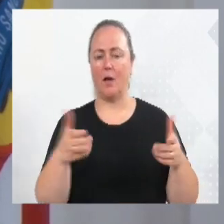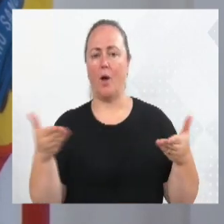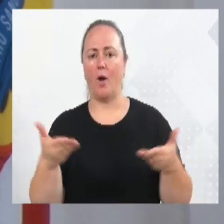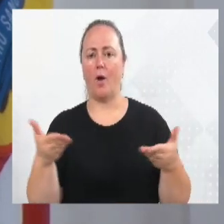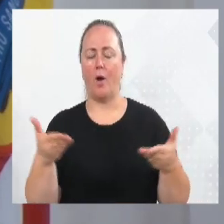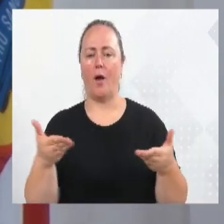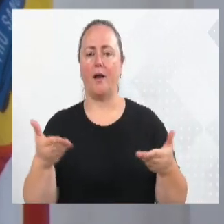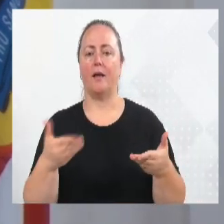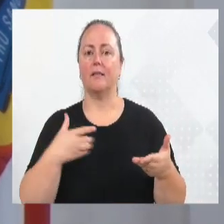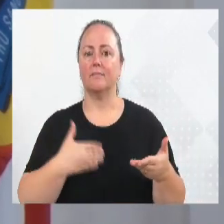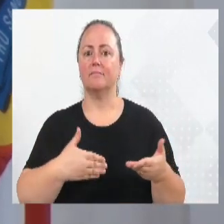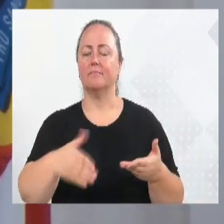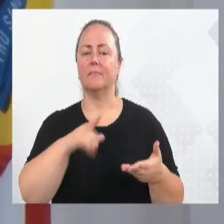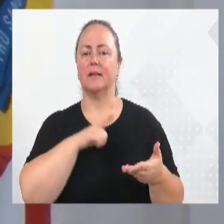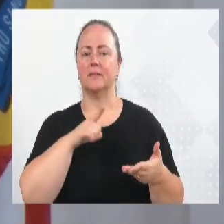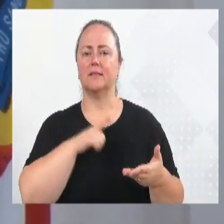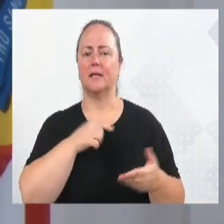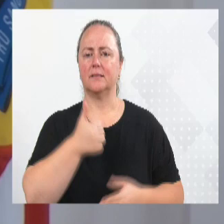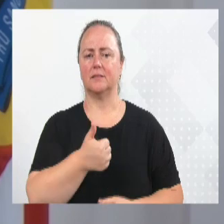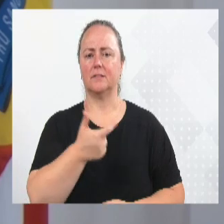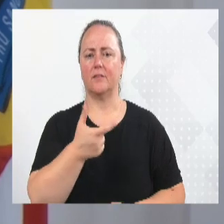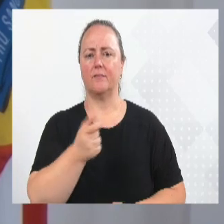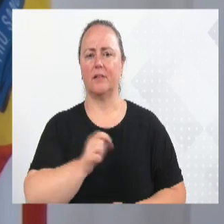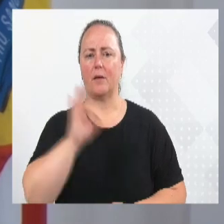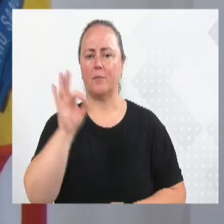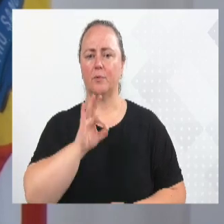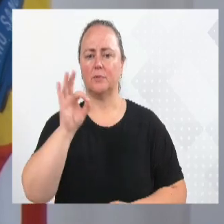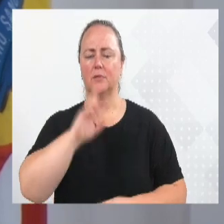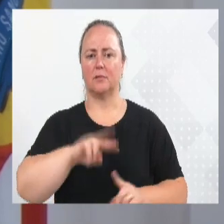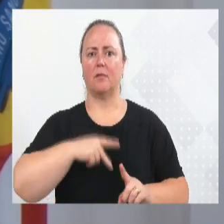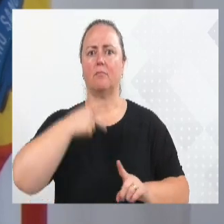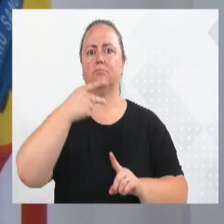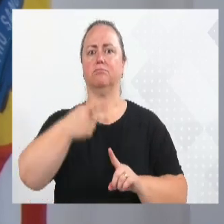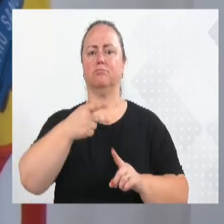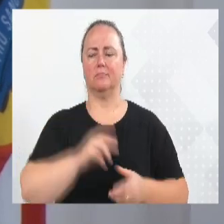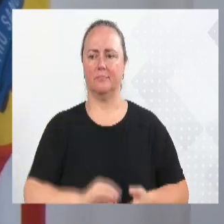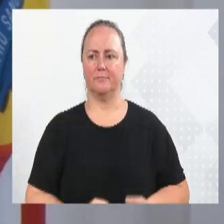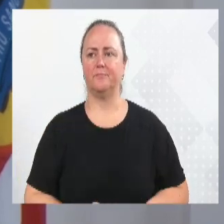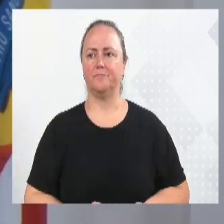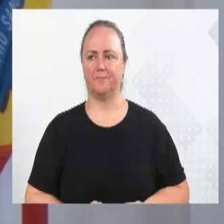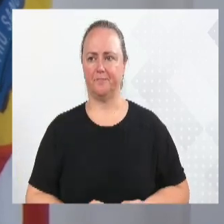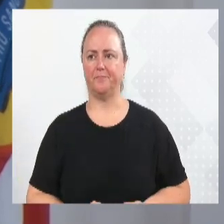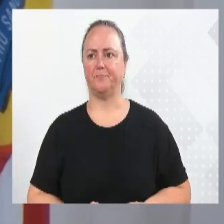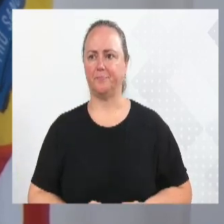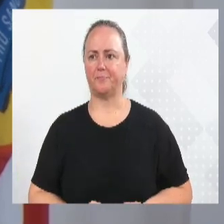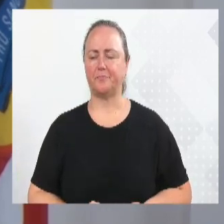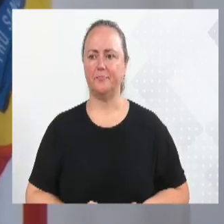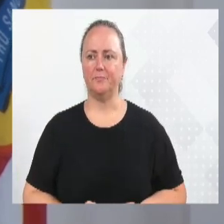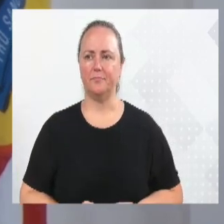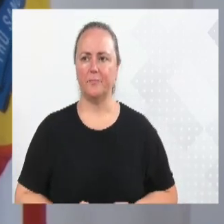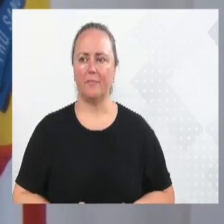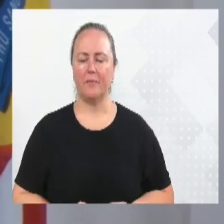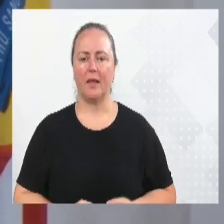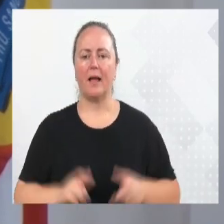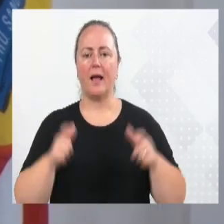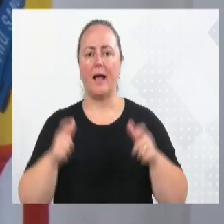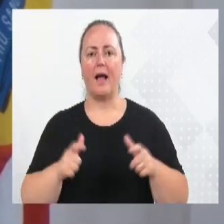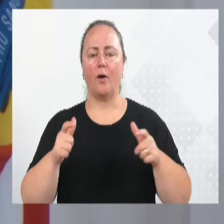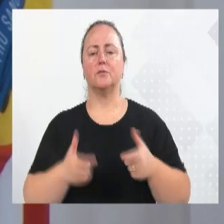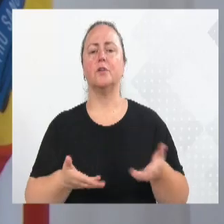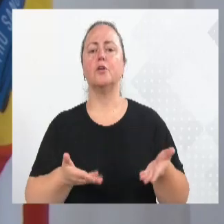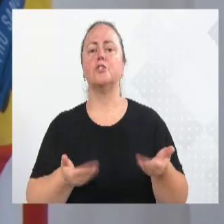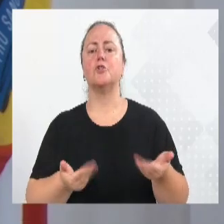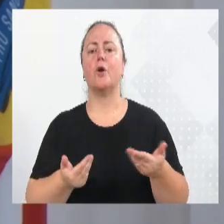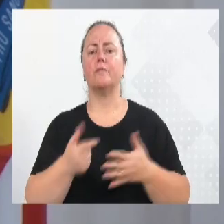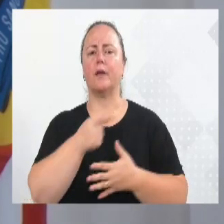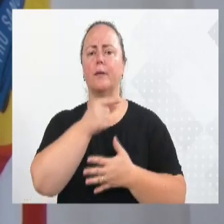números e teve um aumento de 120% na Procura pelo id jovem Estamos procurando né Onde estão esses jovens que têm acesso